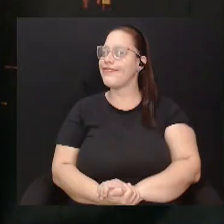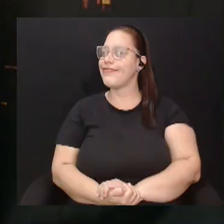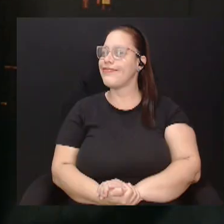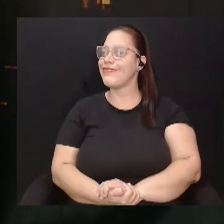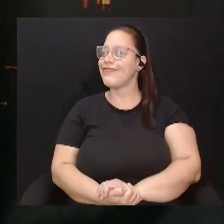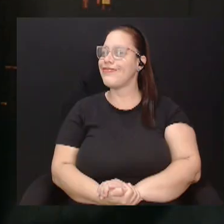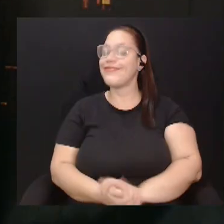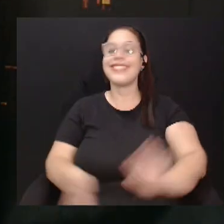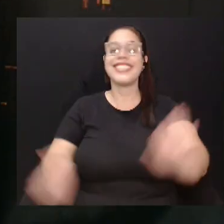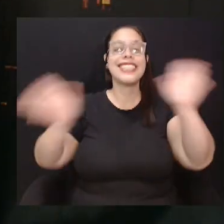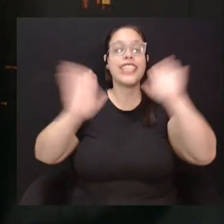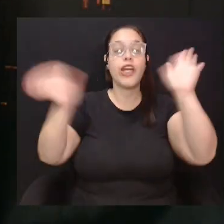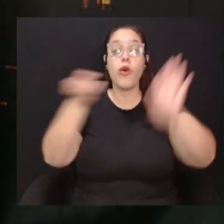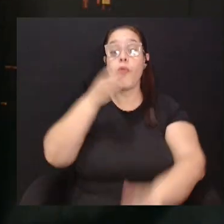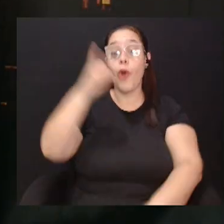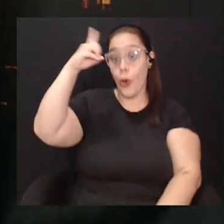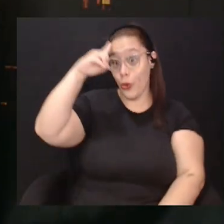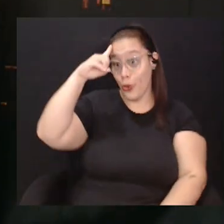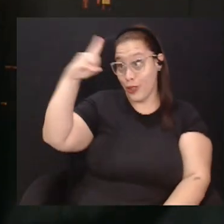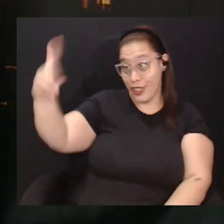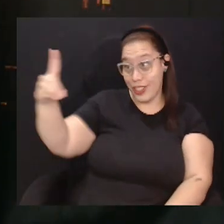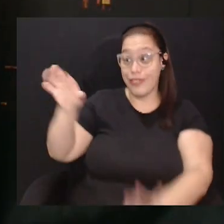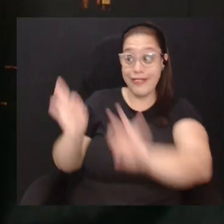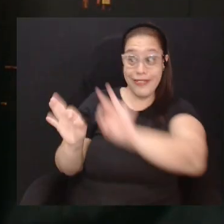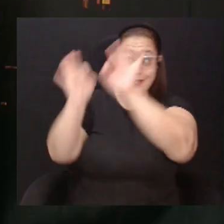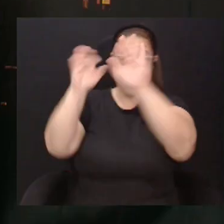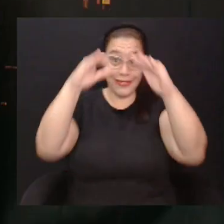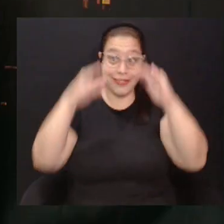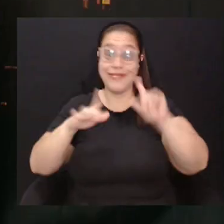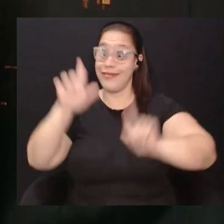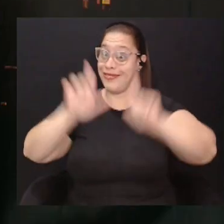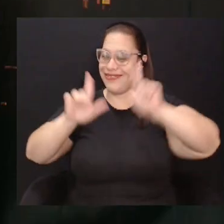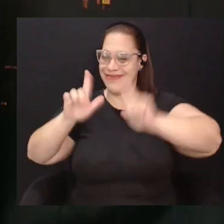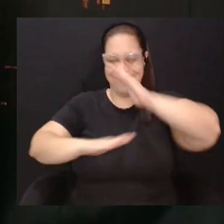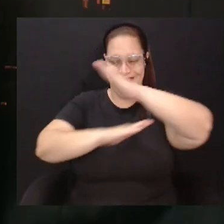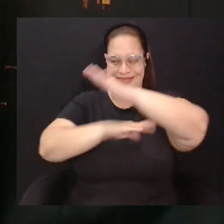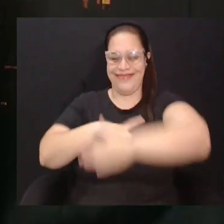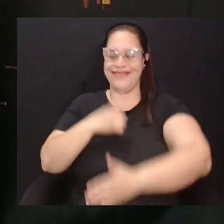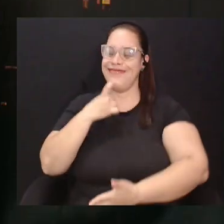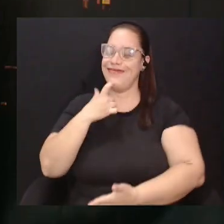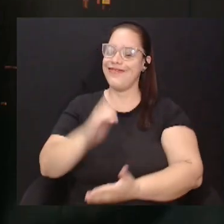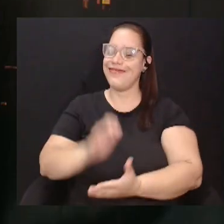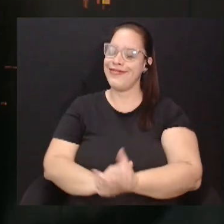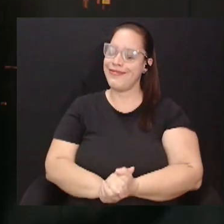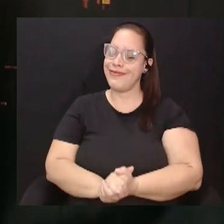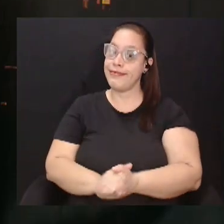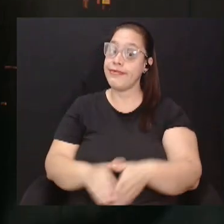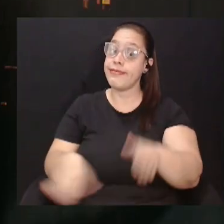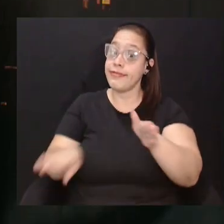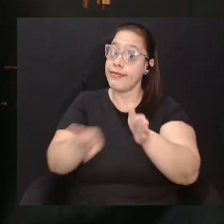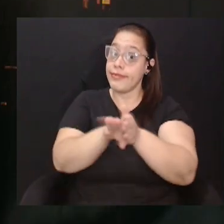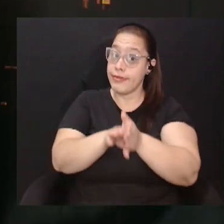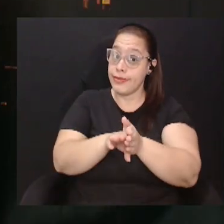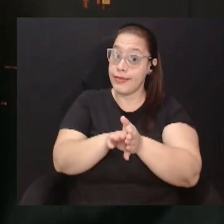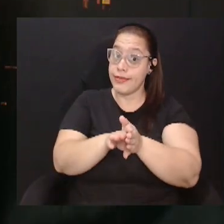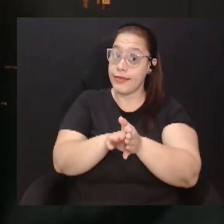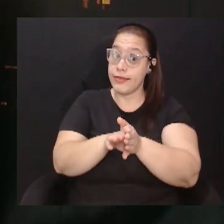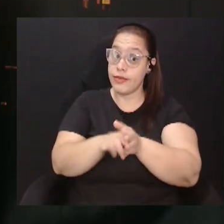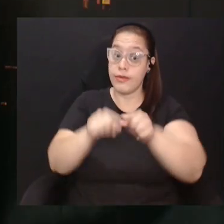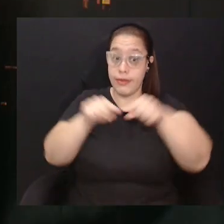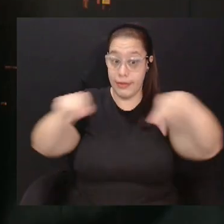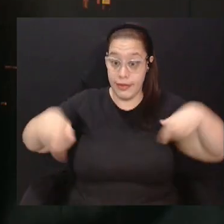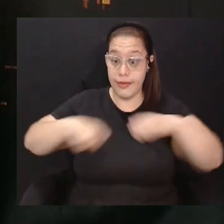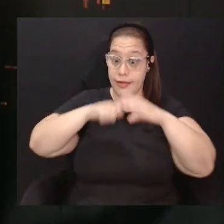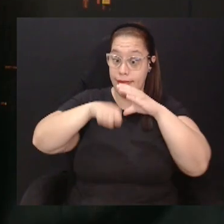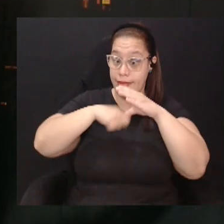Olá, muito bom dia para você que acompanha a programação da TV Câmara Campinas. Estamos chegando com o Estúdio